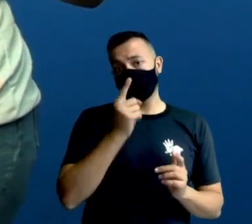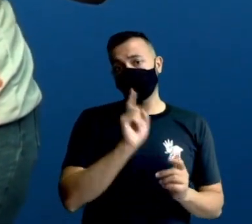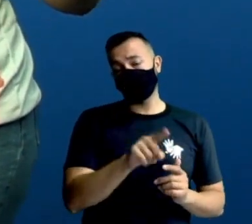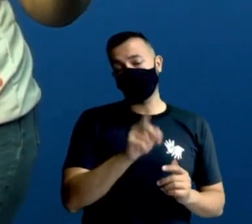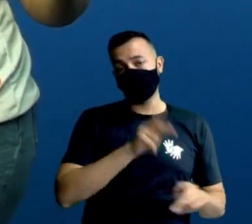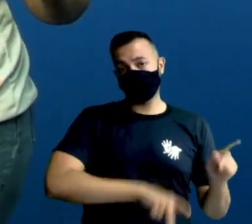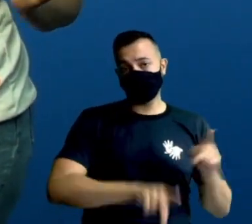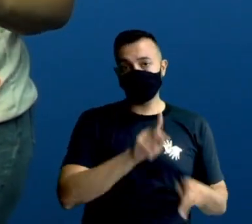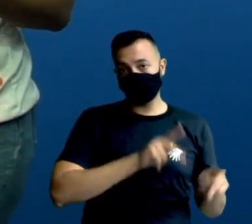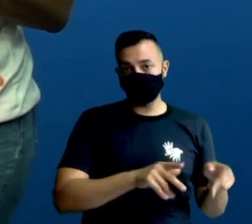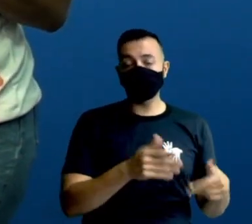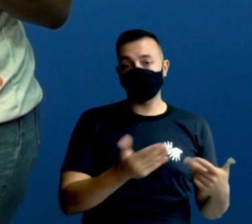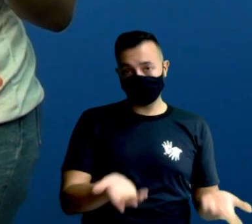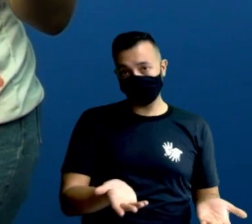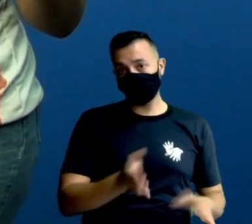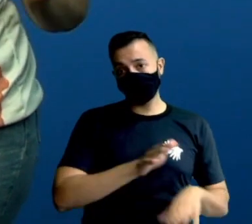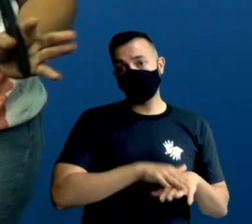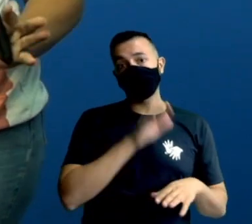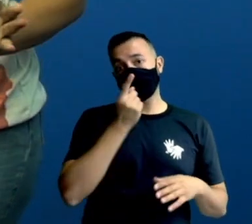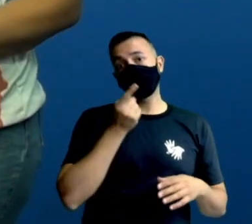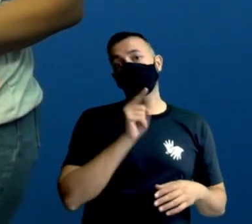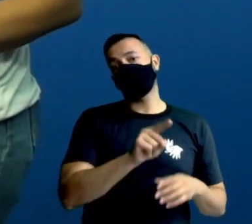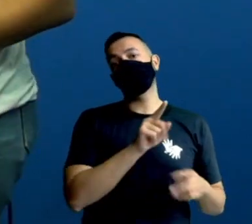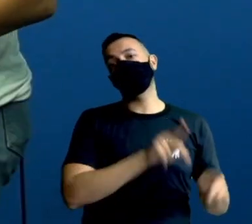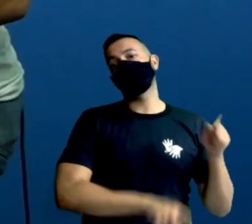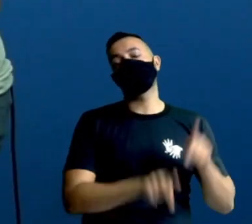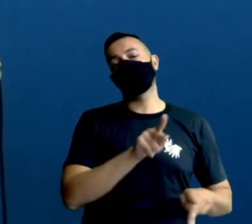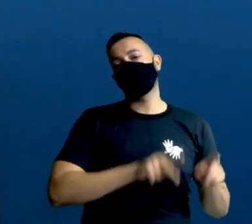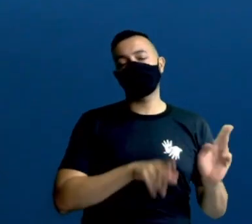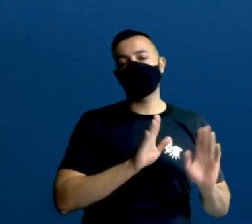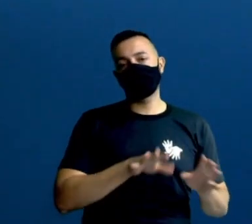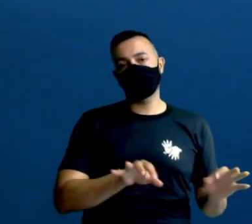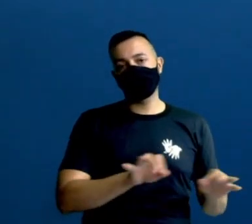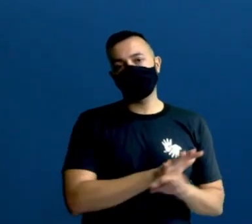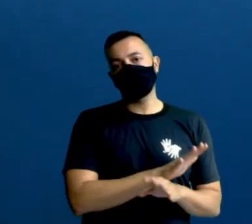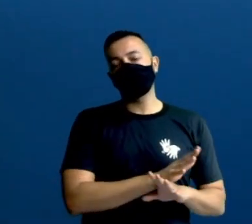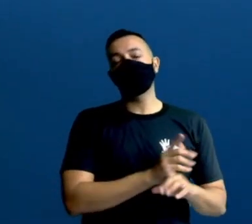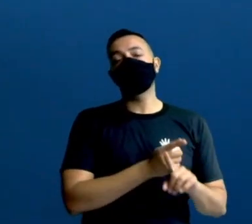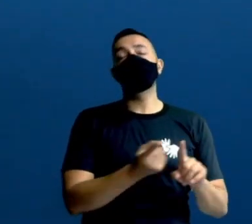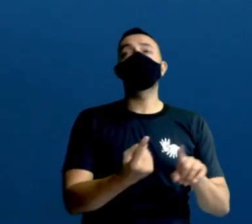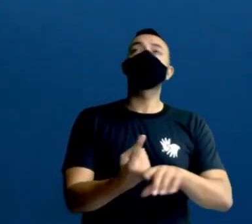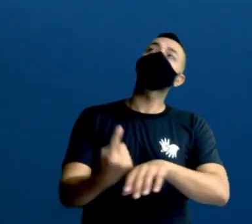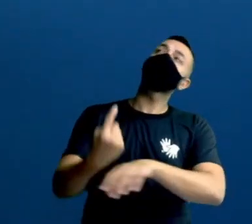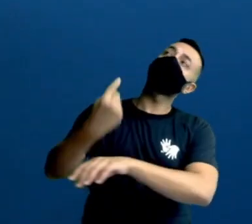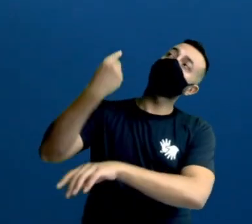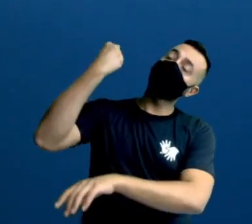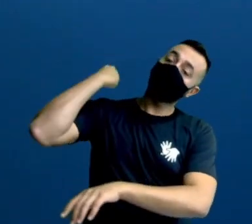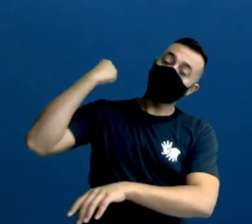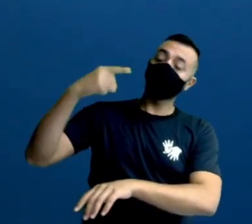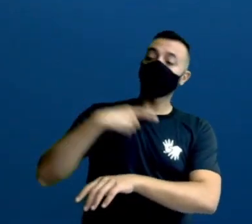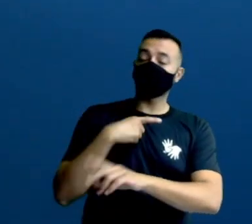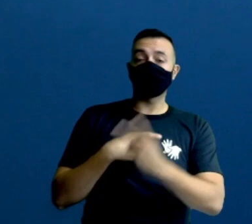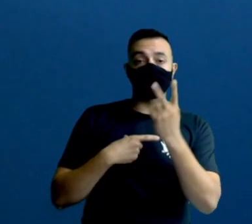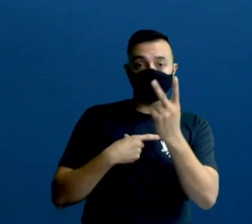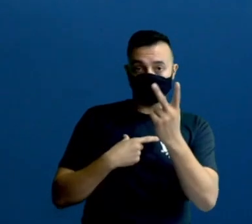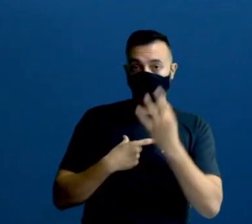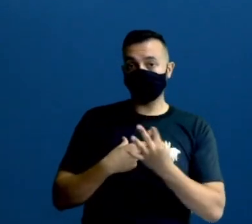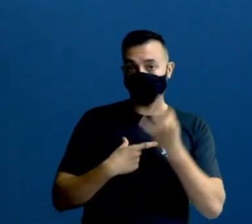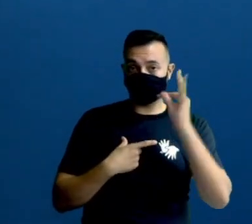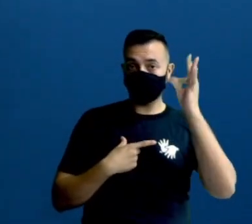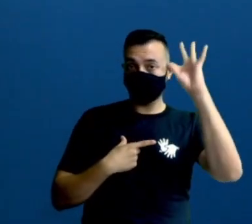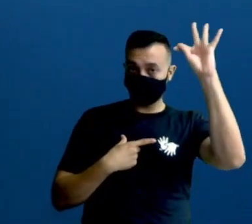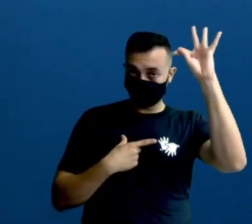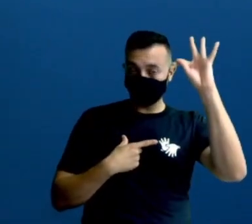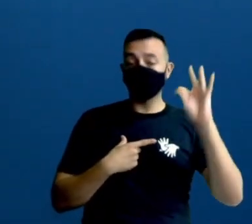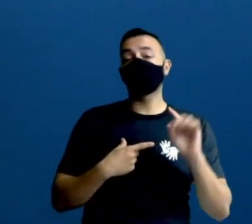povos, a terra dos 1000 povos. Então já tinha mais de 1000 povos aqui. Vem desde a pré-história, ó, e tem duas teorias. Tem